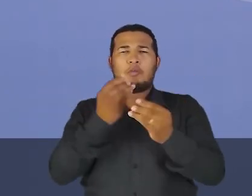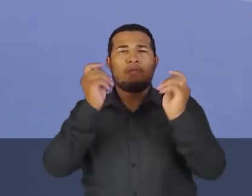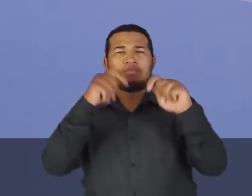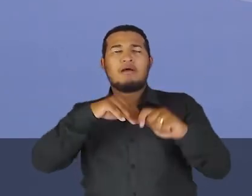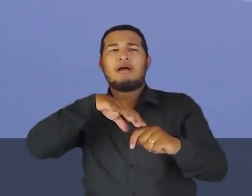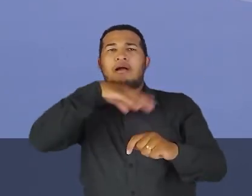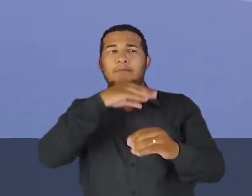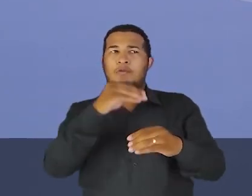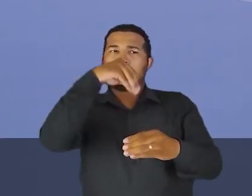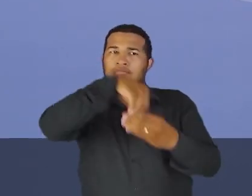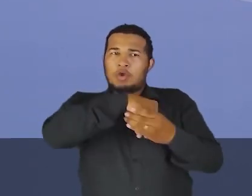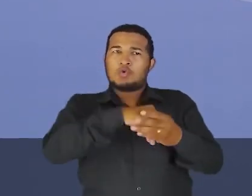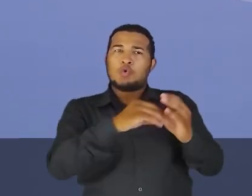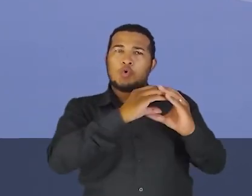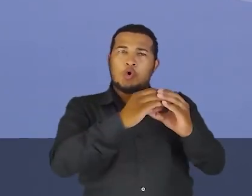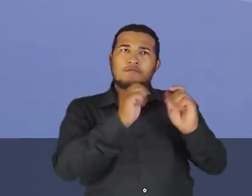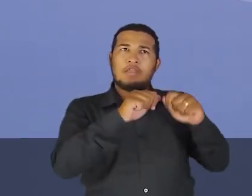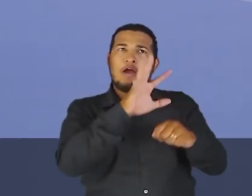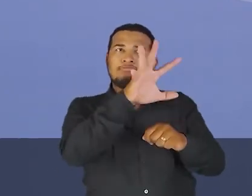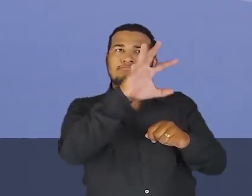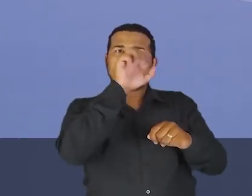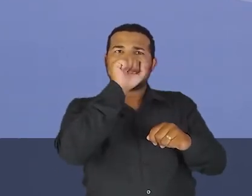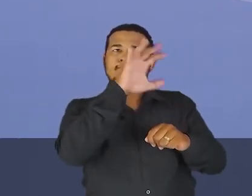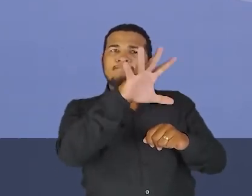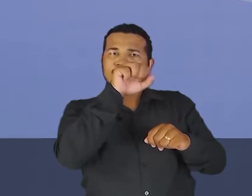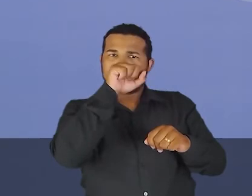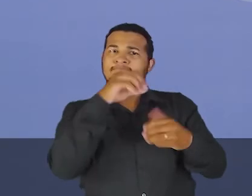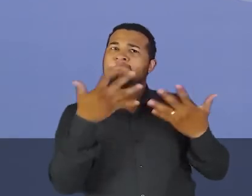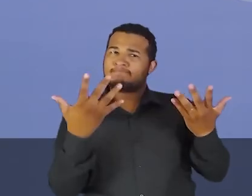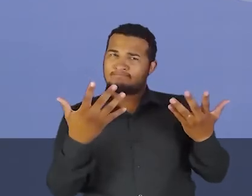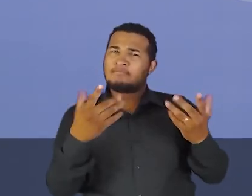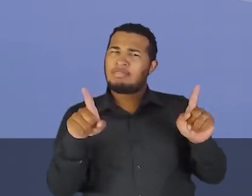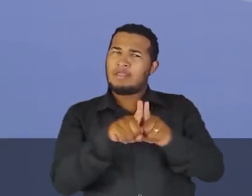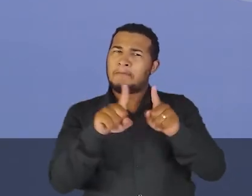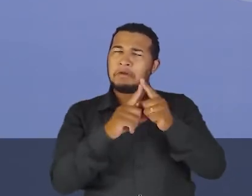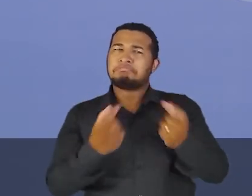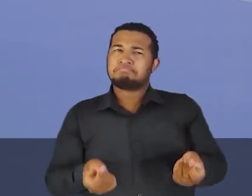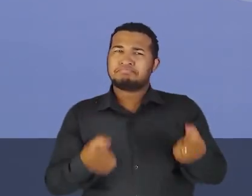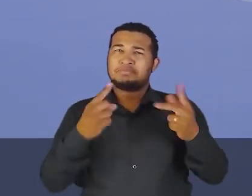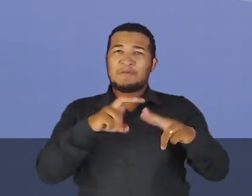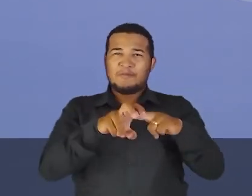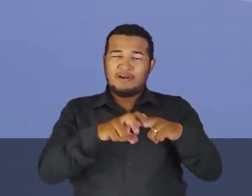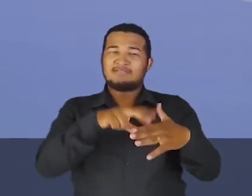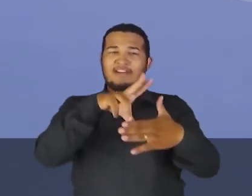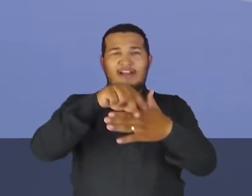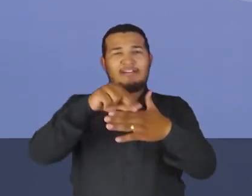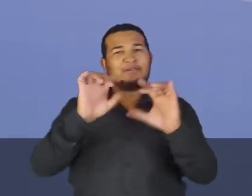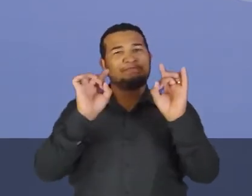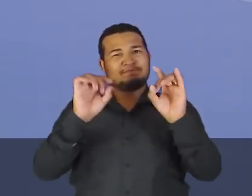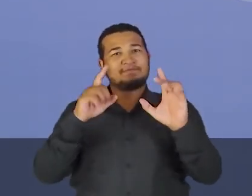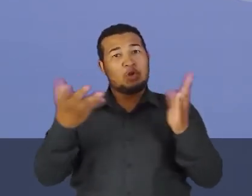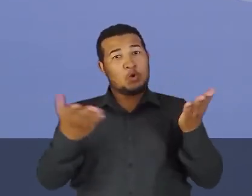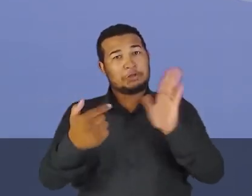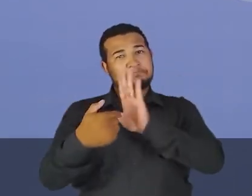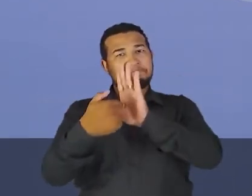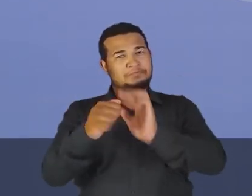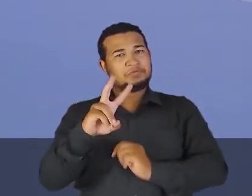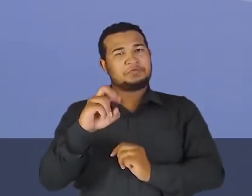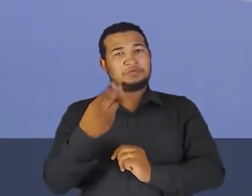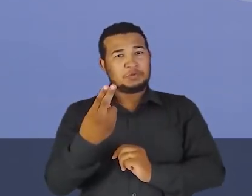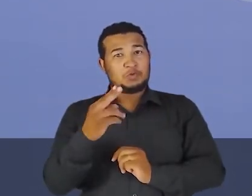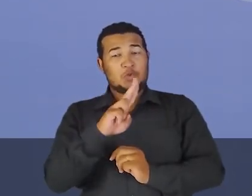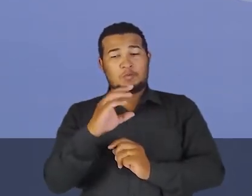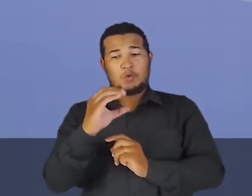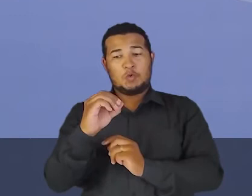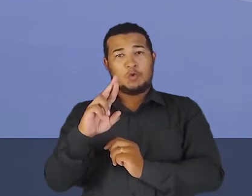dos ovos podem respirar? Isso é uma pergunta intrigante também. Isso é por causa desse anexo embrionário que eu vou apresentar para vocês, que é o